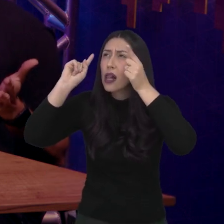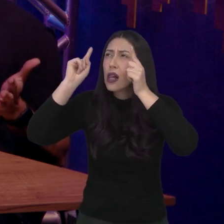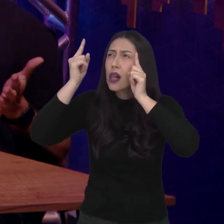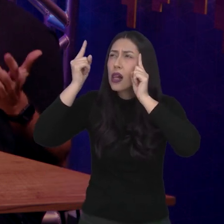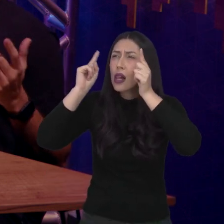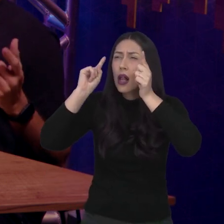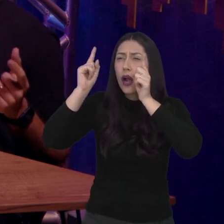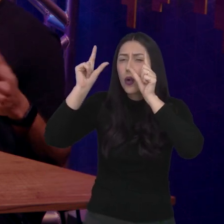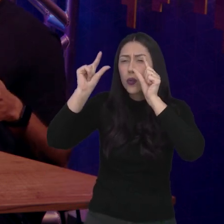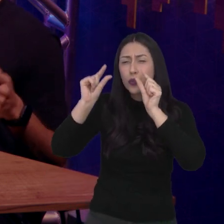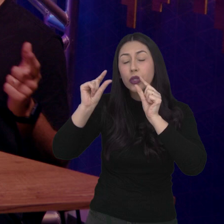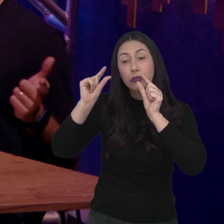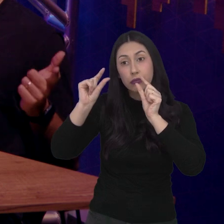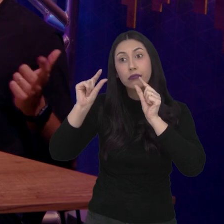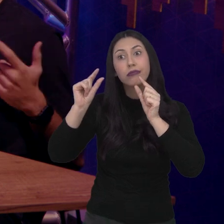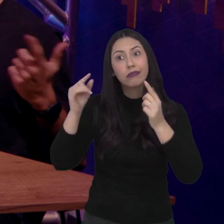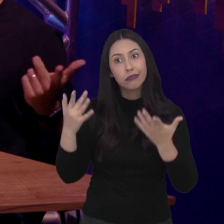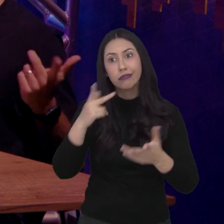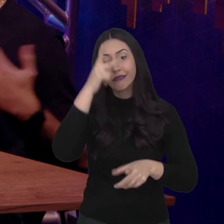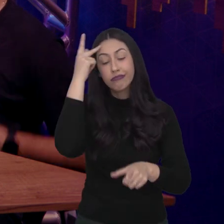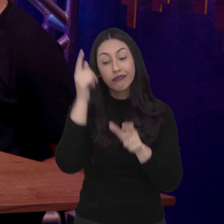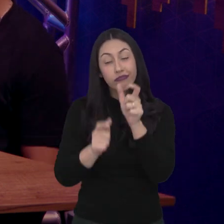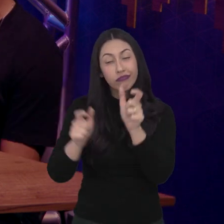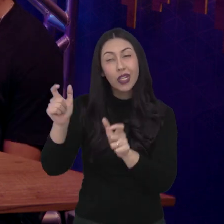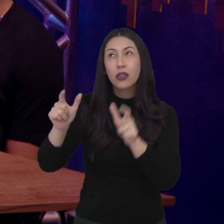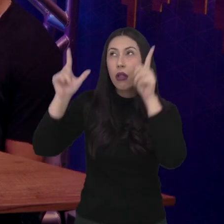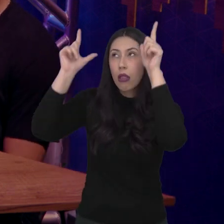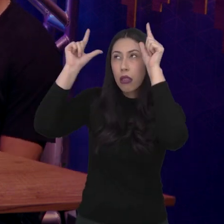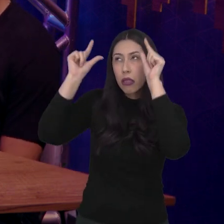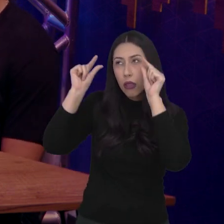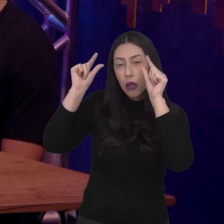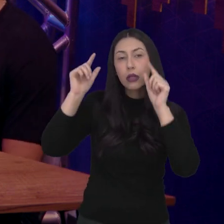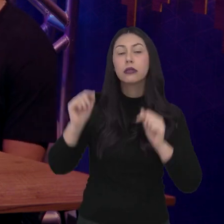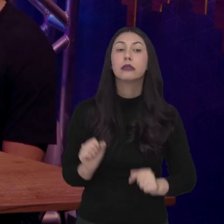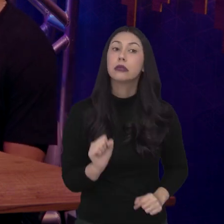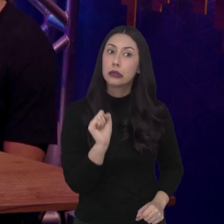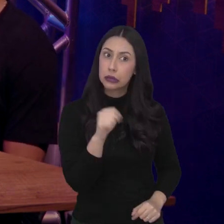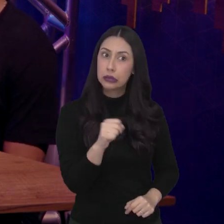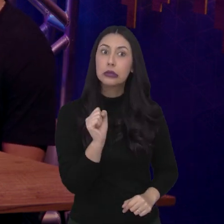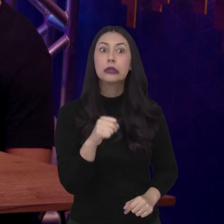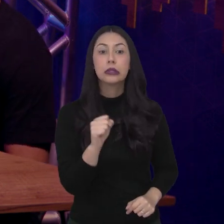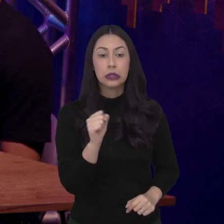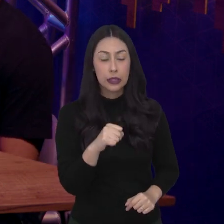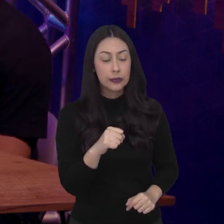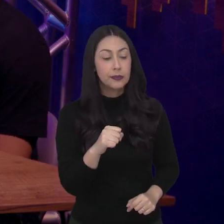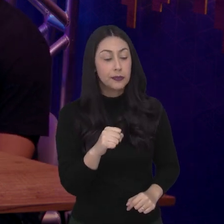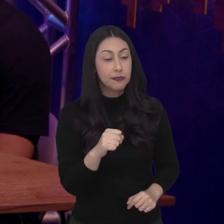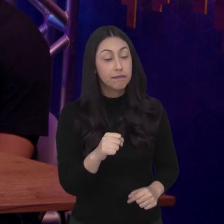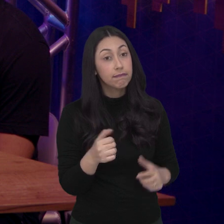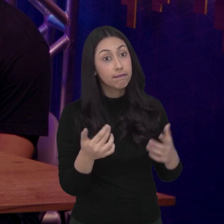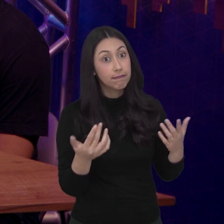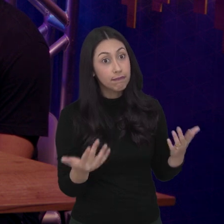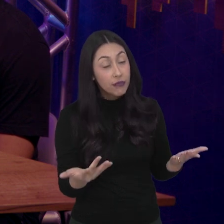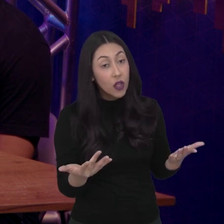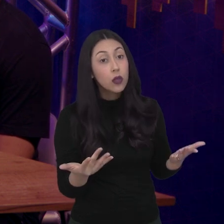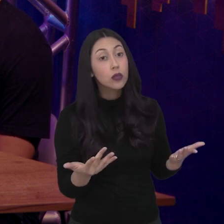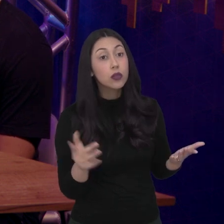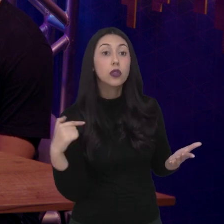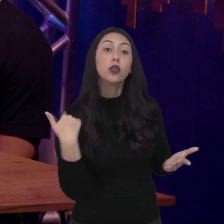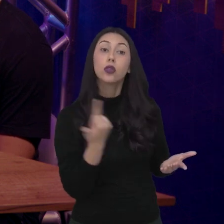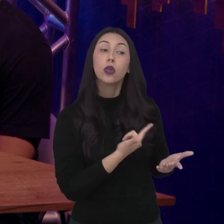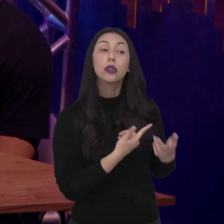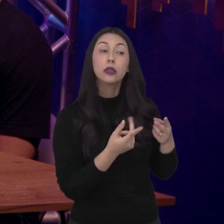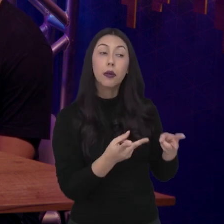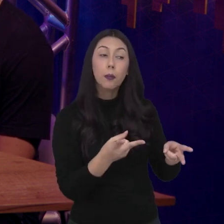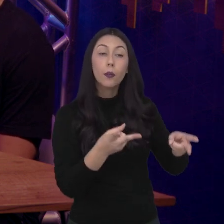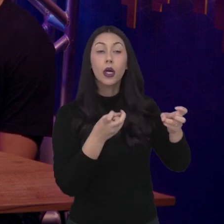que isso tem acontecido. E as pessoas estão ficando menos criativas. Exatamente. E então a gente pode,